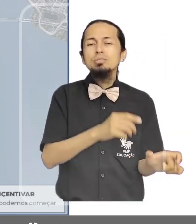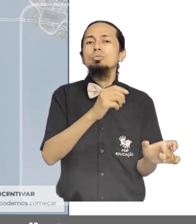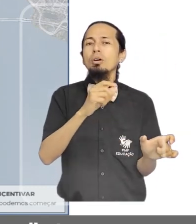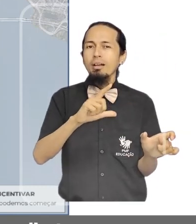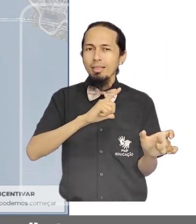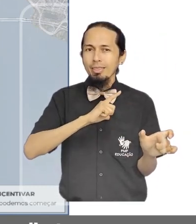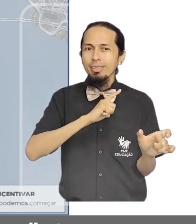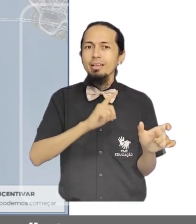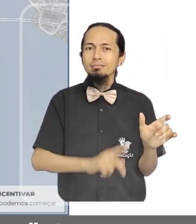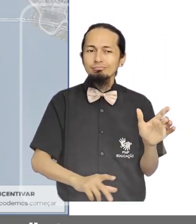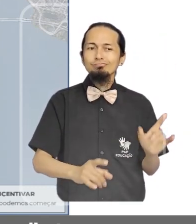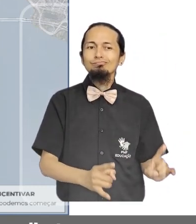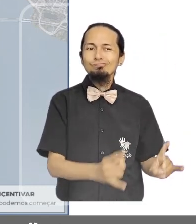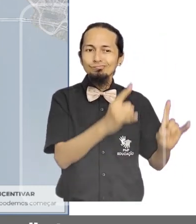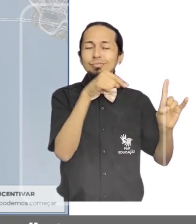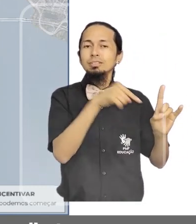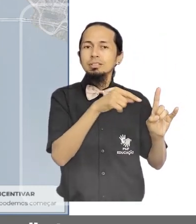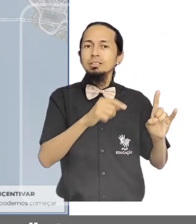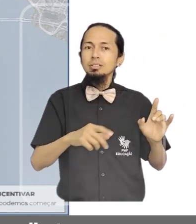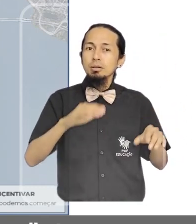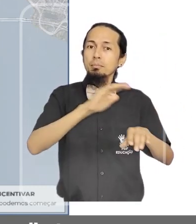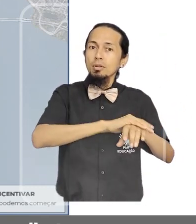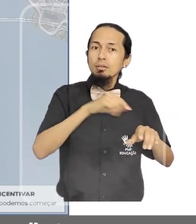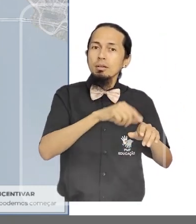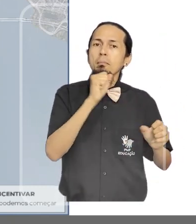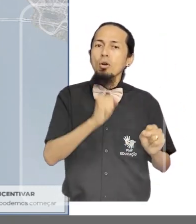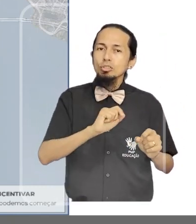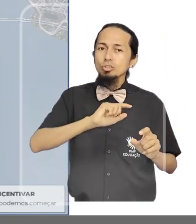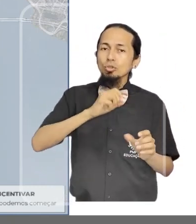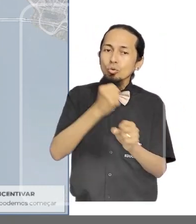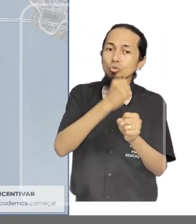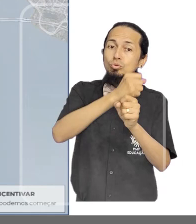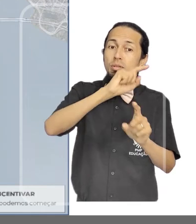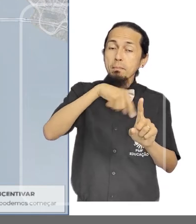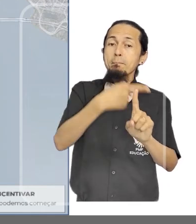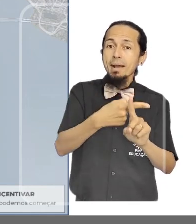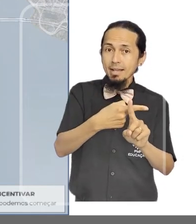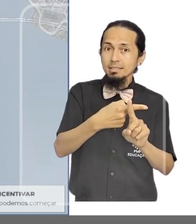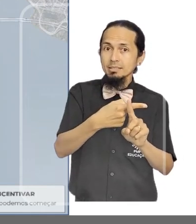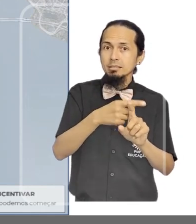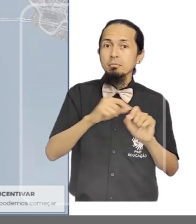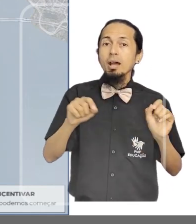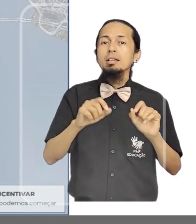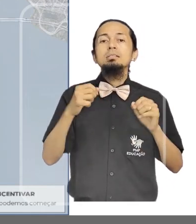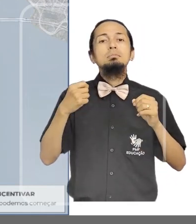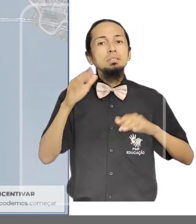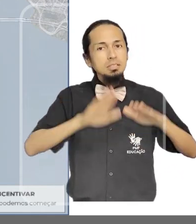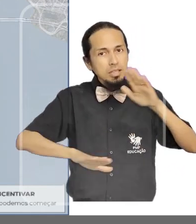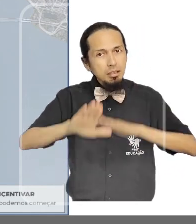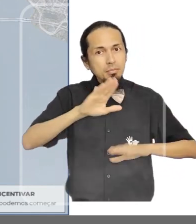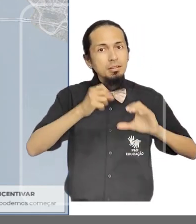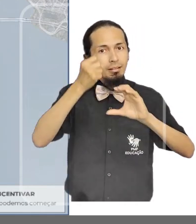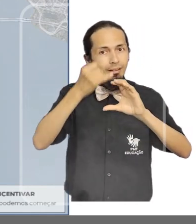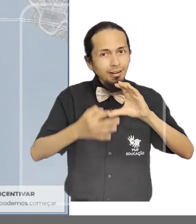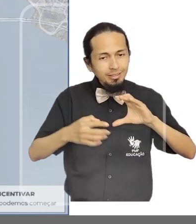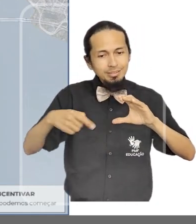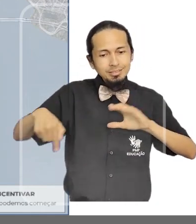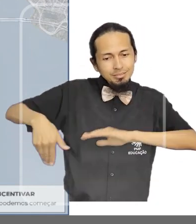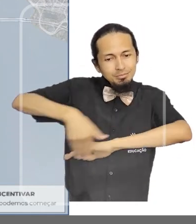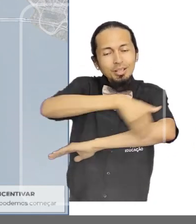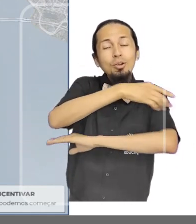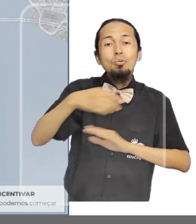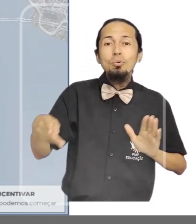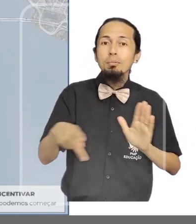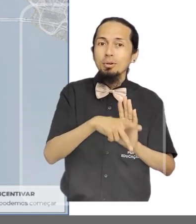autorizado a construir a mais que o limite previsto no plano diretor, podendo dentro dos limites, características e necessidades